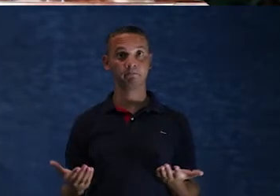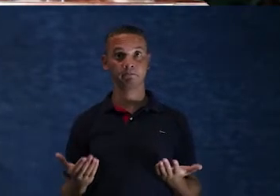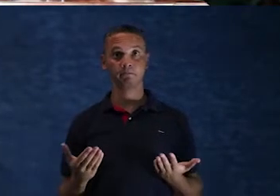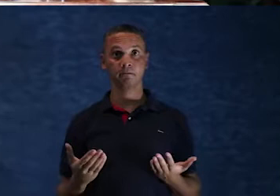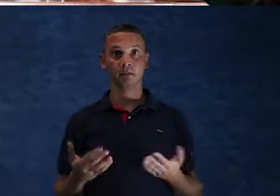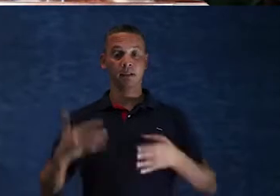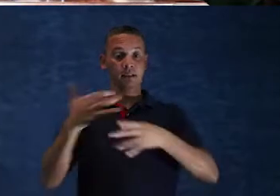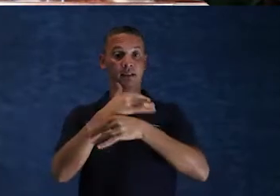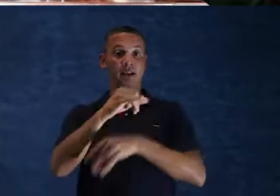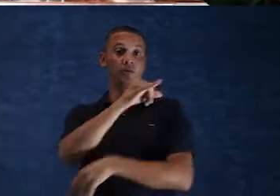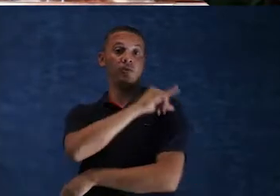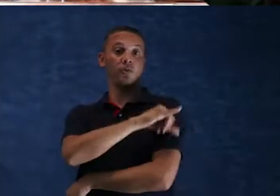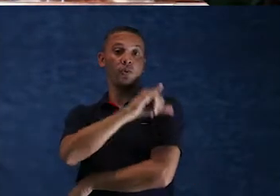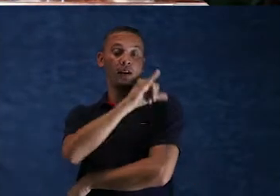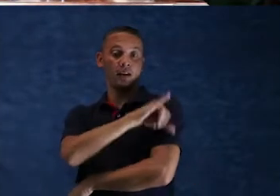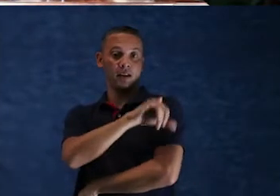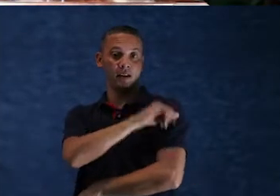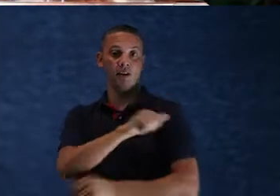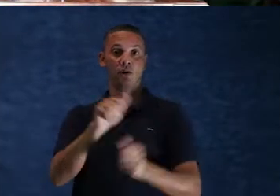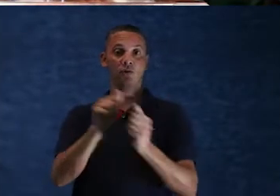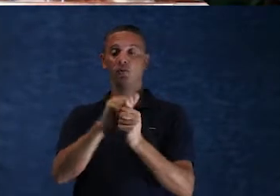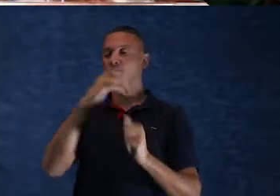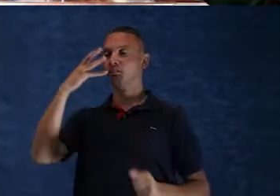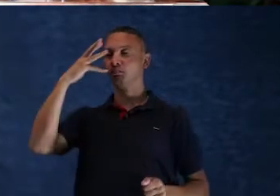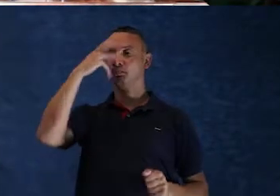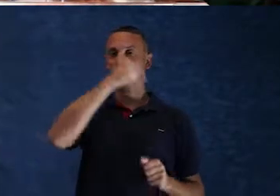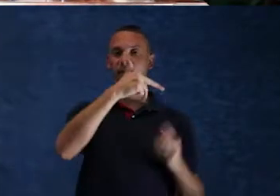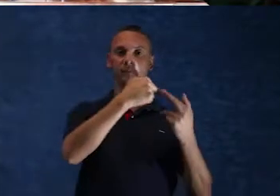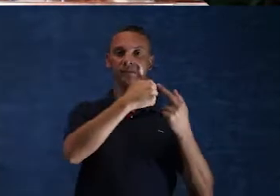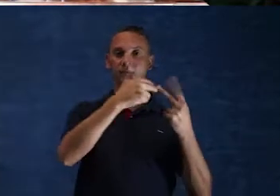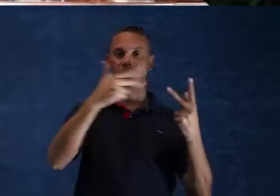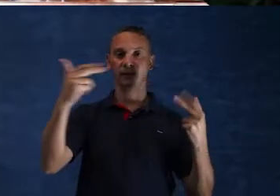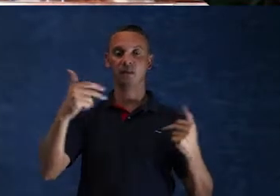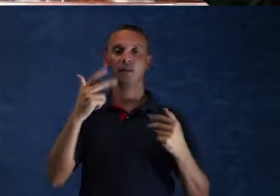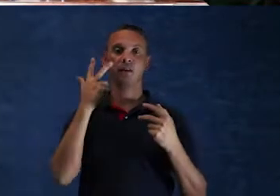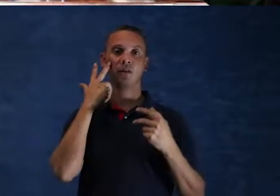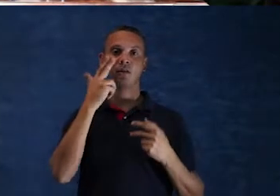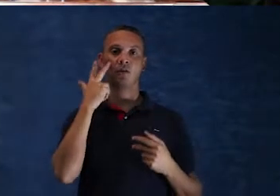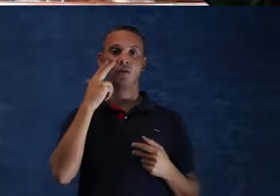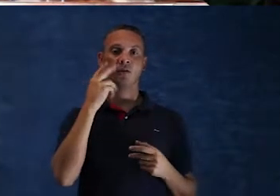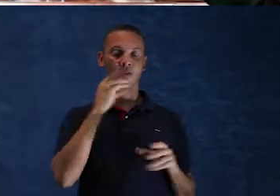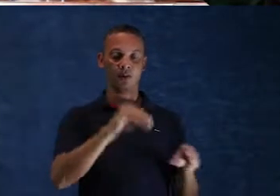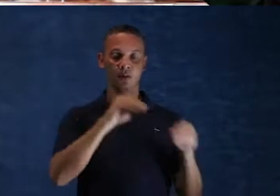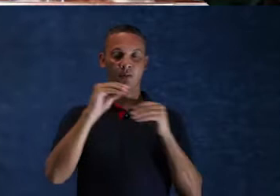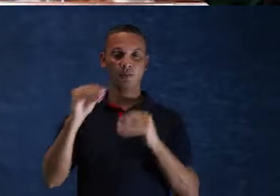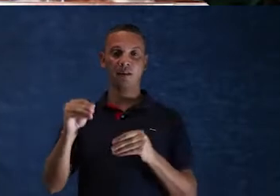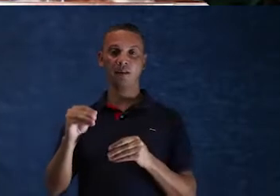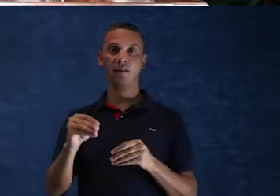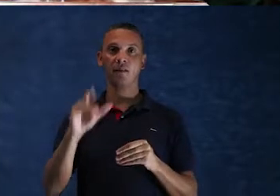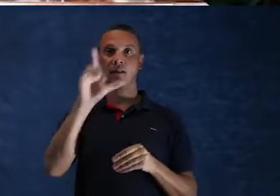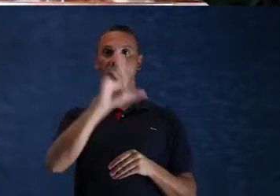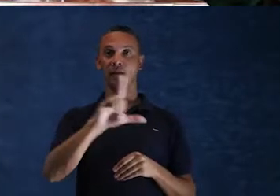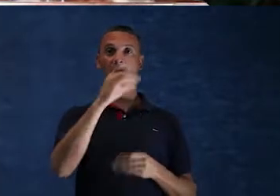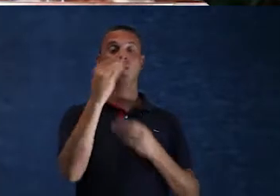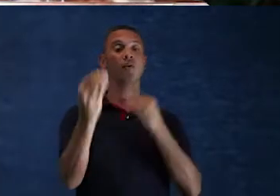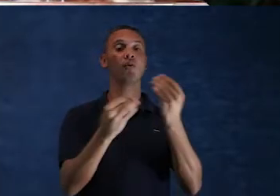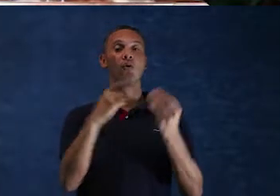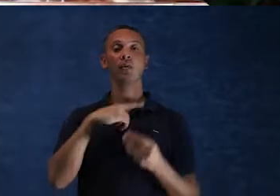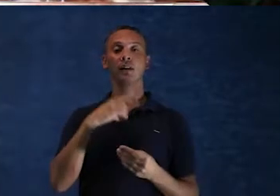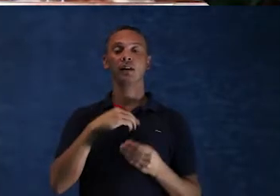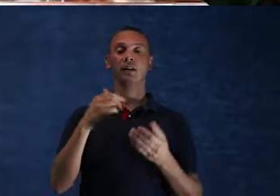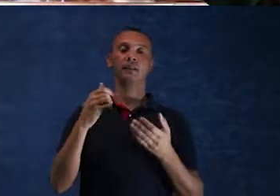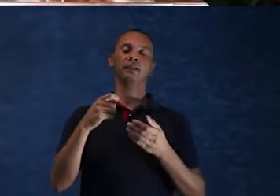a cidade do Rio de Janeiro, com suas belezas naturais, migra para a literatura de forma ufanista, mas tem em